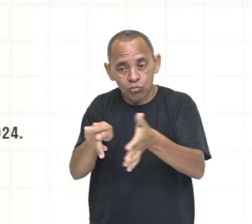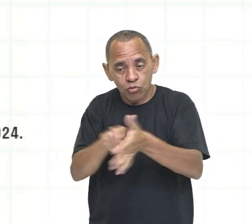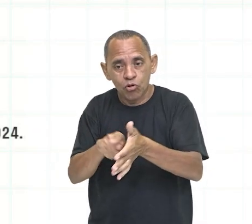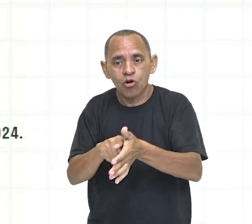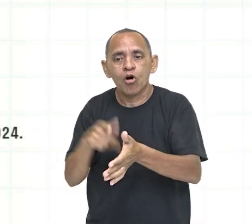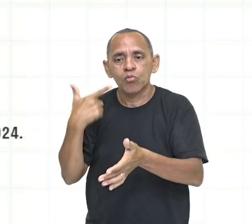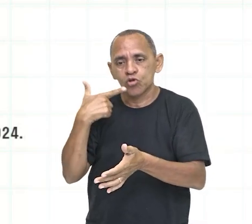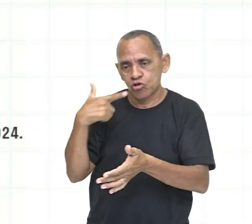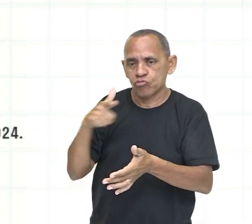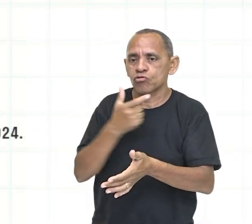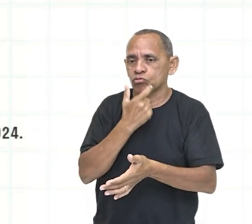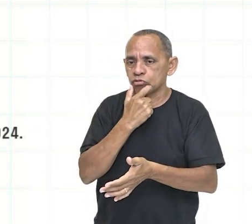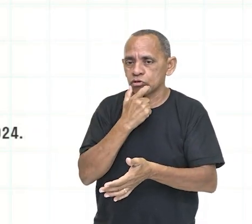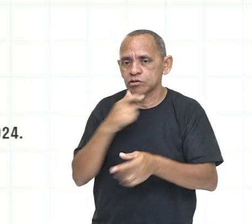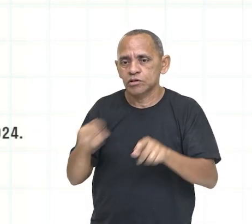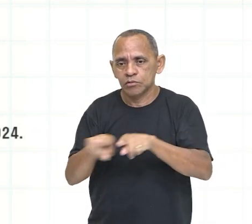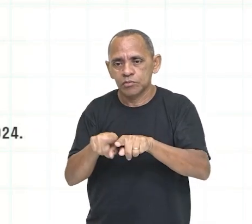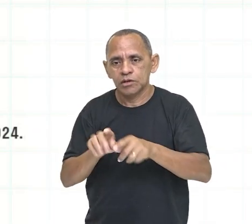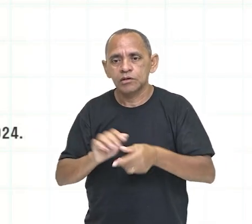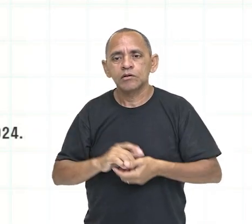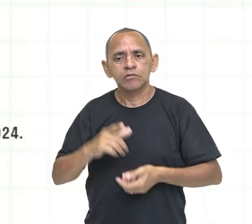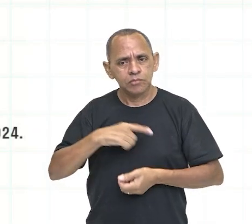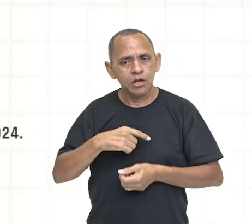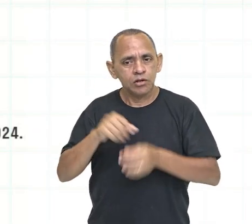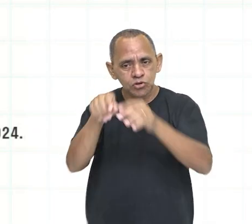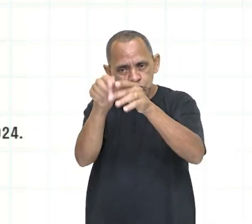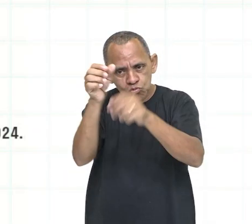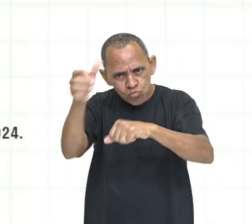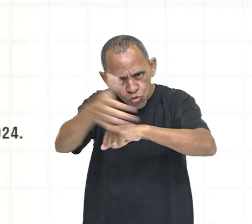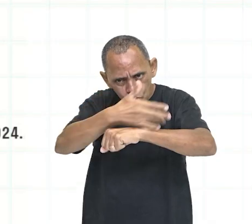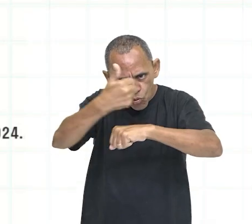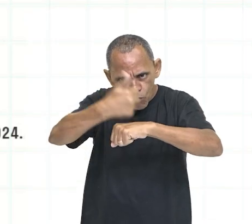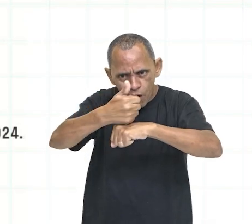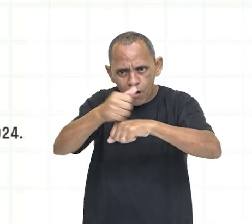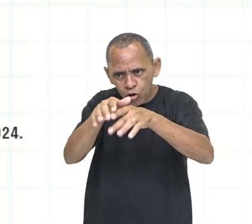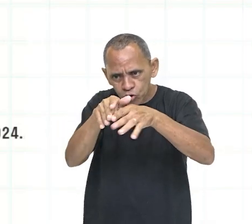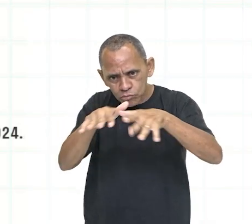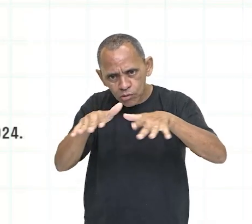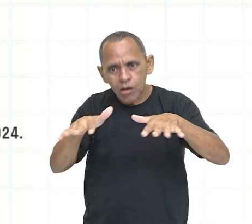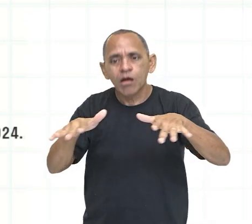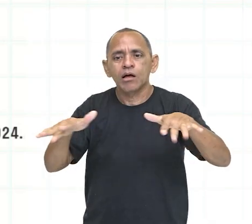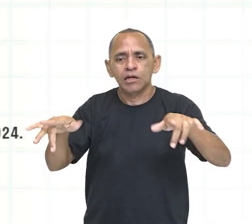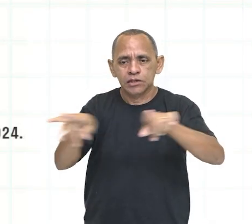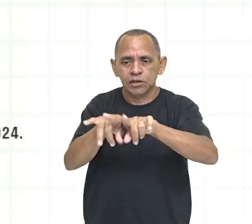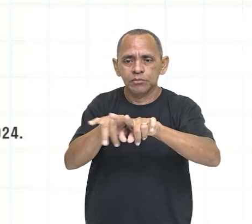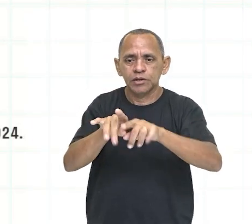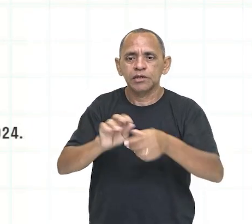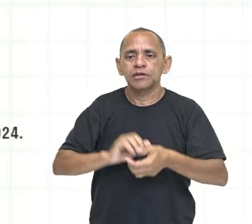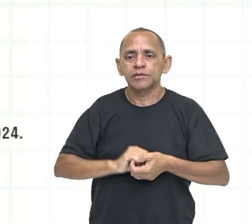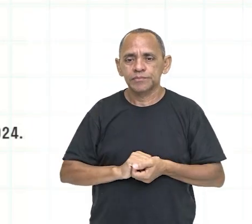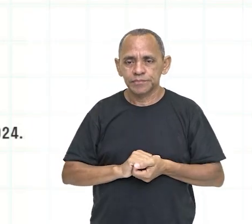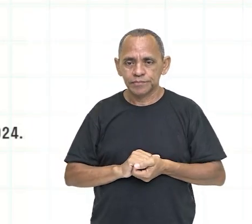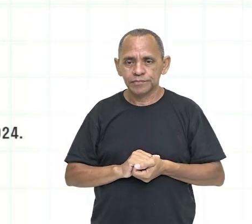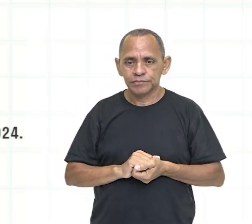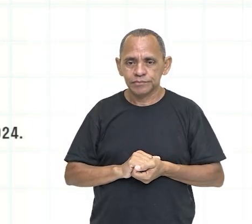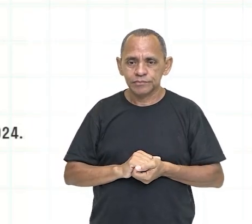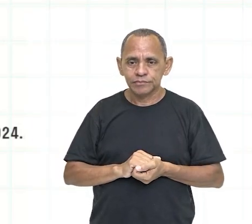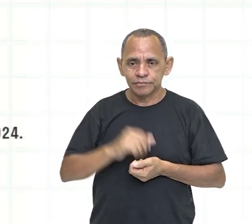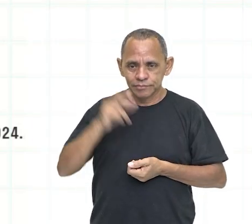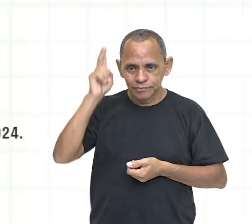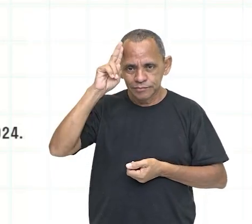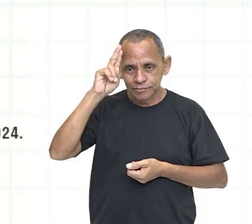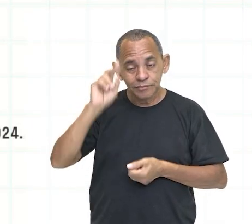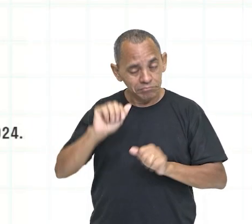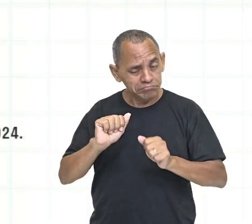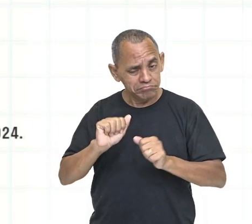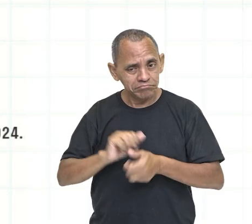bonito, hein? Tem expansão global, que tinha lá no título, tem colonialismo, não é? Esse daí pode ser, vamos ver a letra